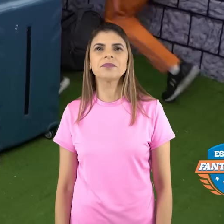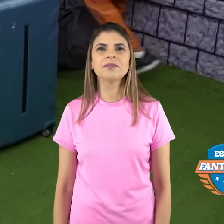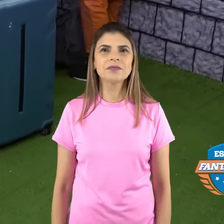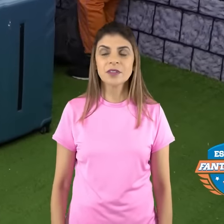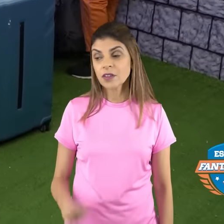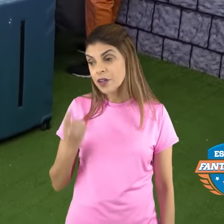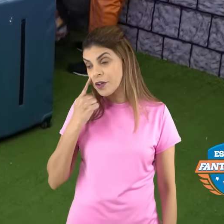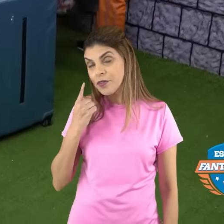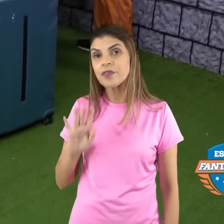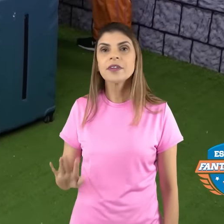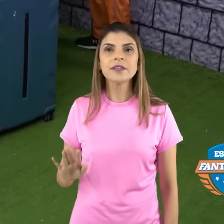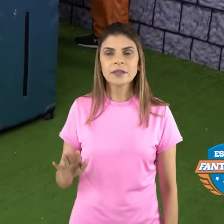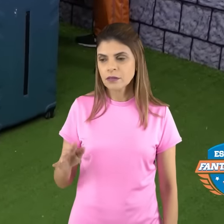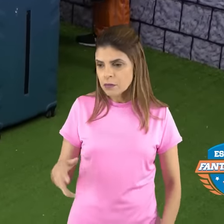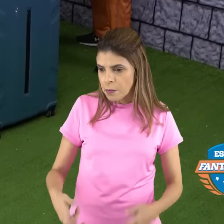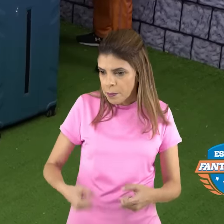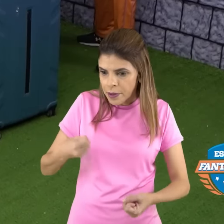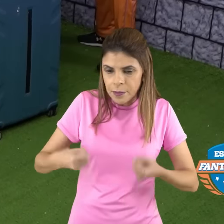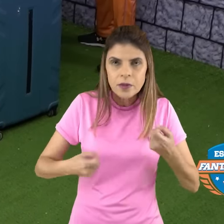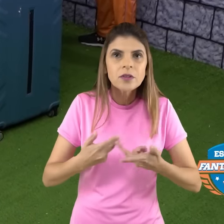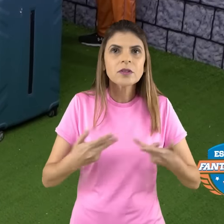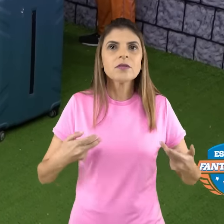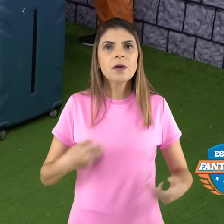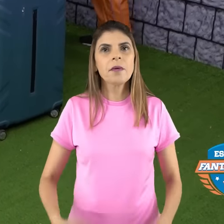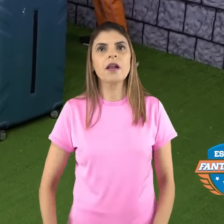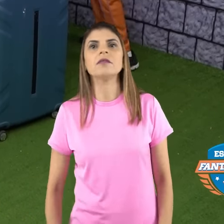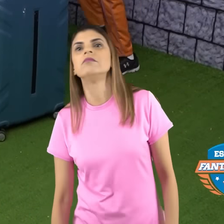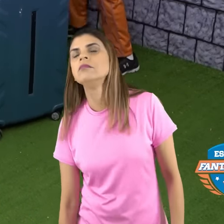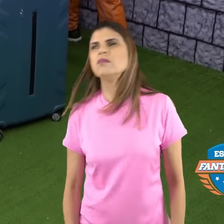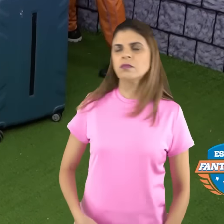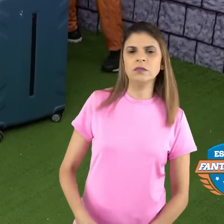Cara, eu quero ver. Vai pegar suas coisas? Eu vou levar essa mala.